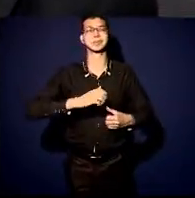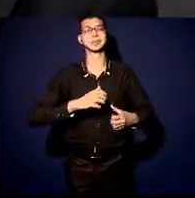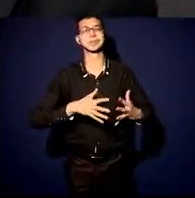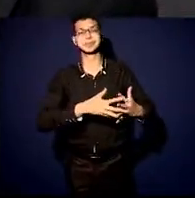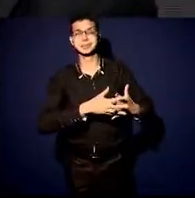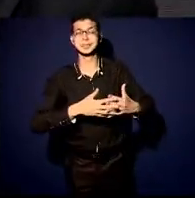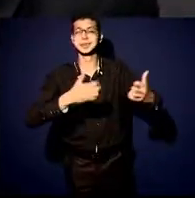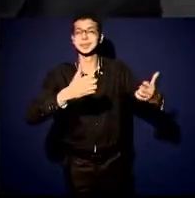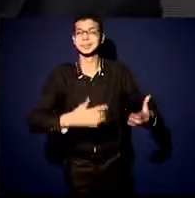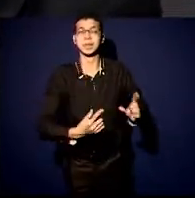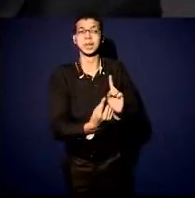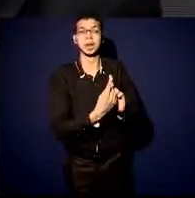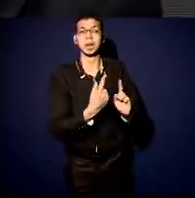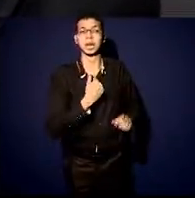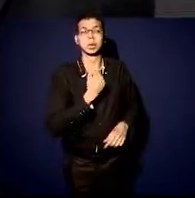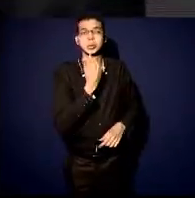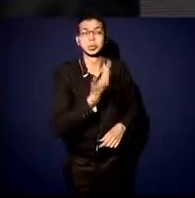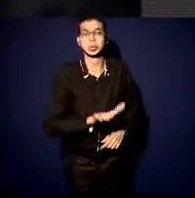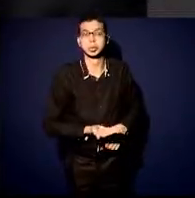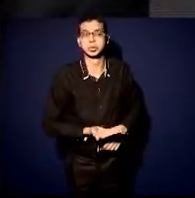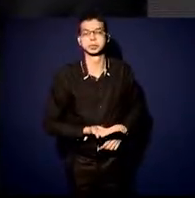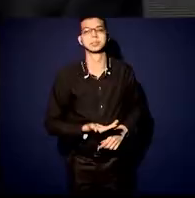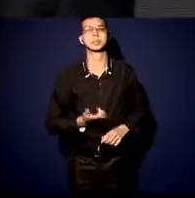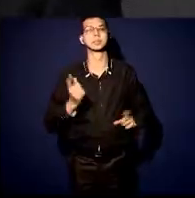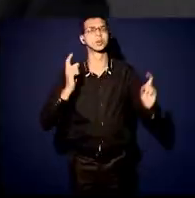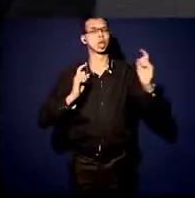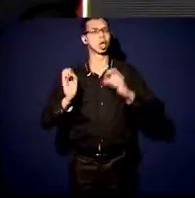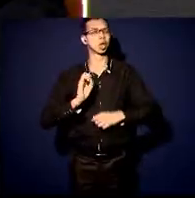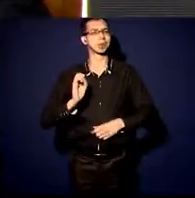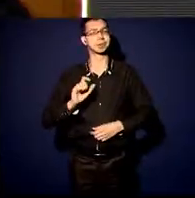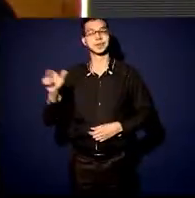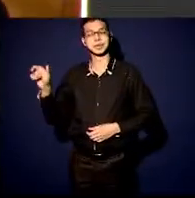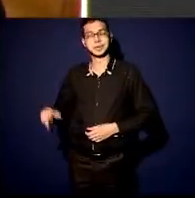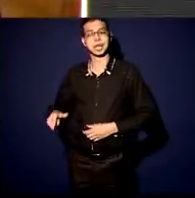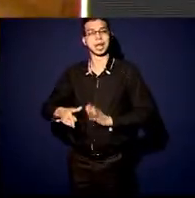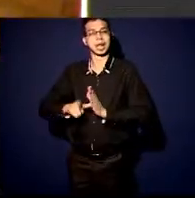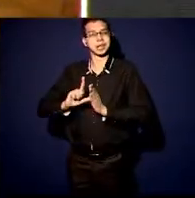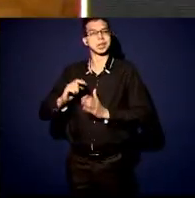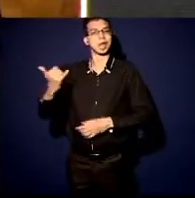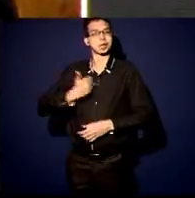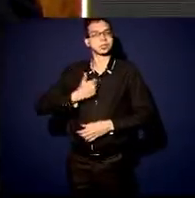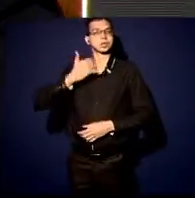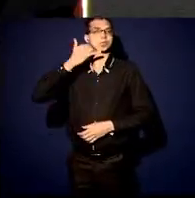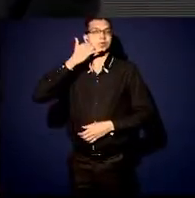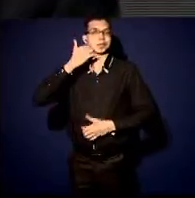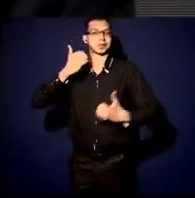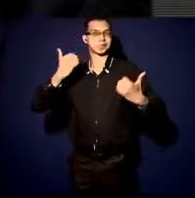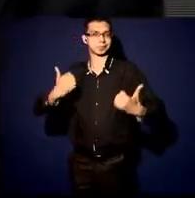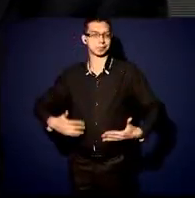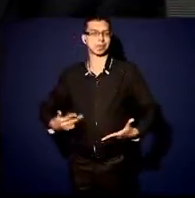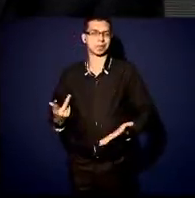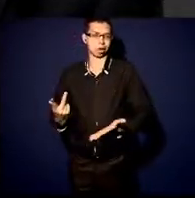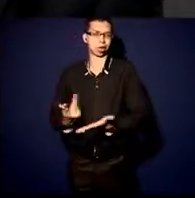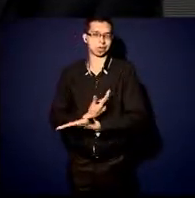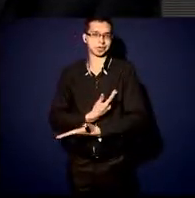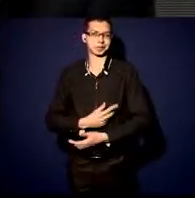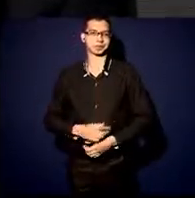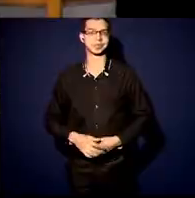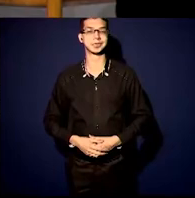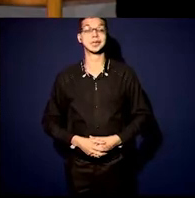se preocupe Roberto o Presidente Jânio de telefone antes me avisou que ia fazer E aí o